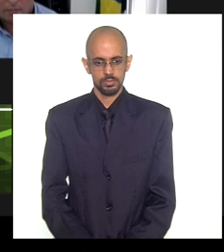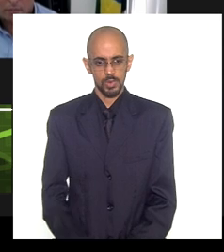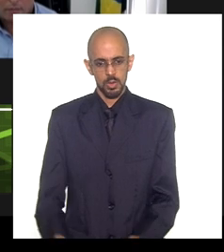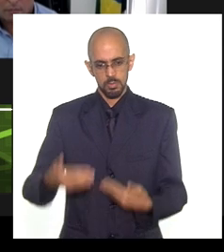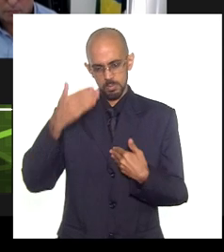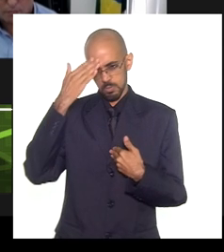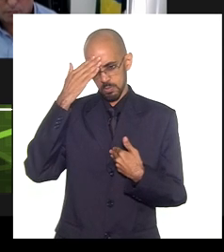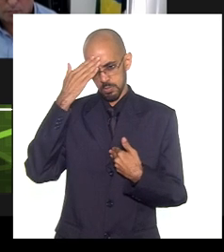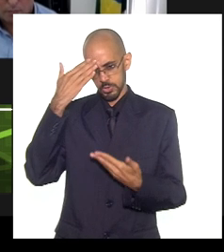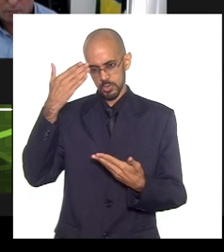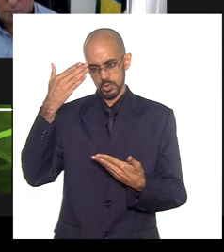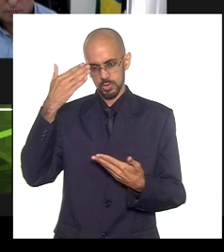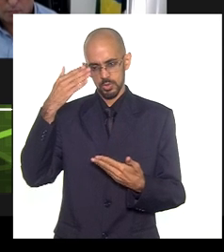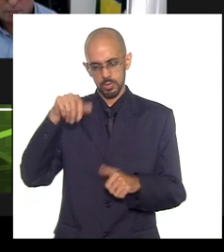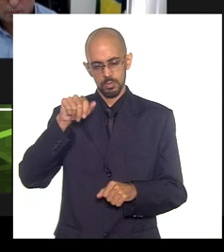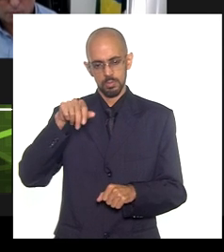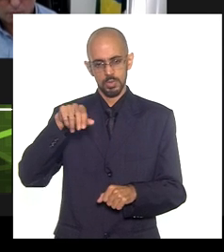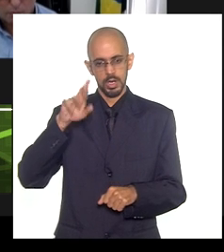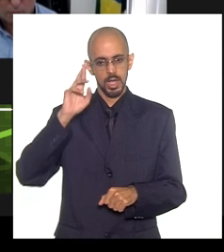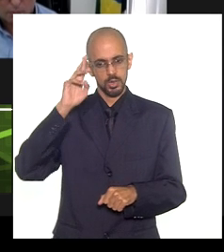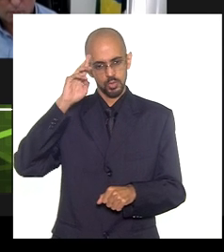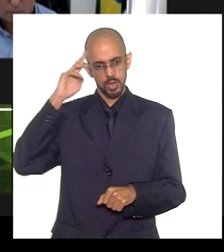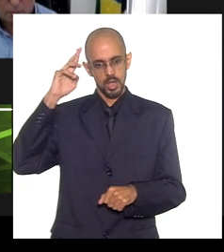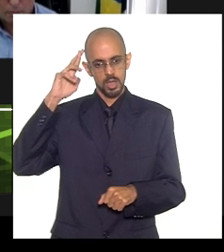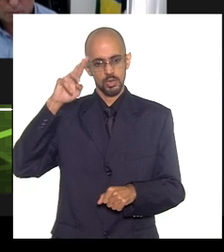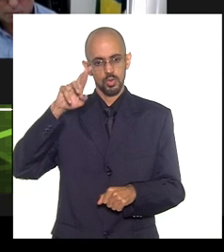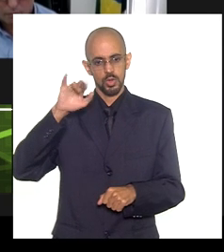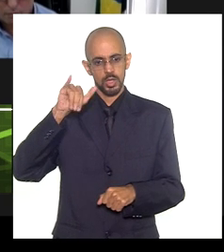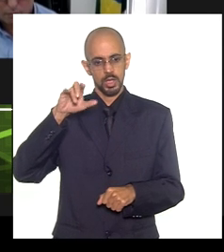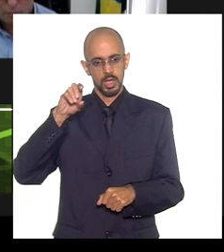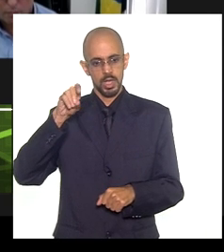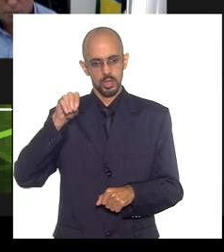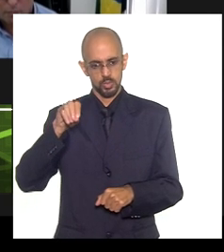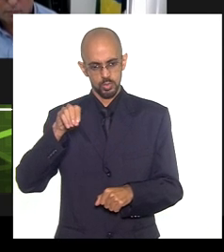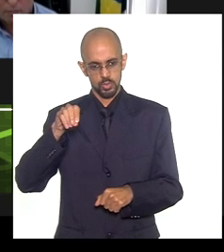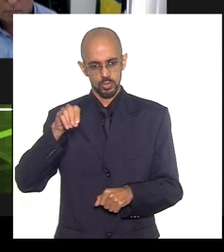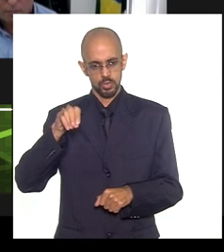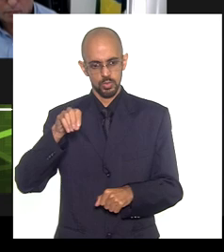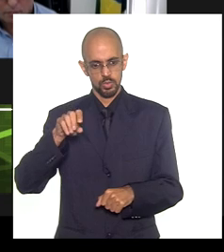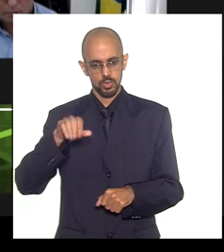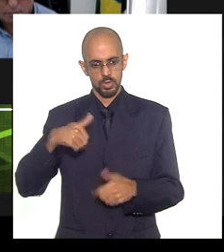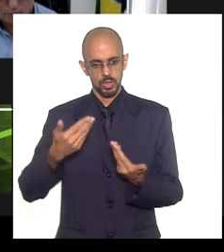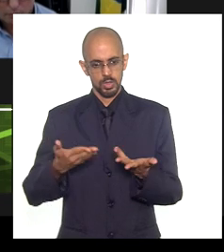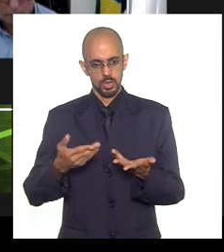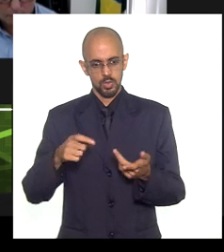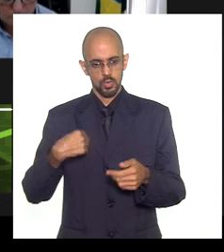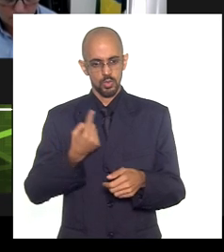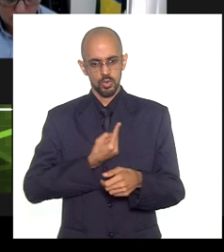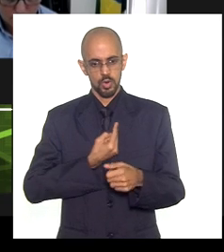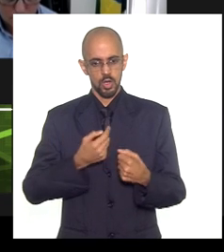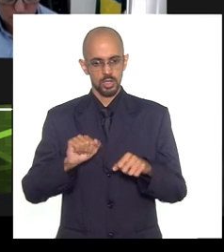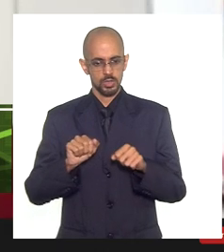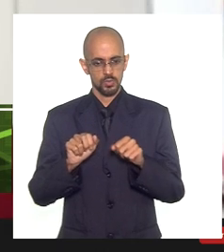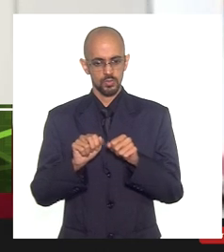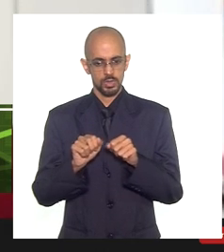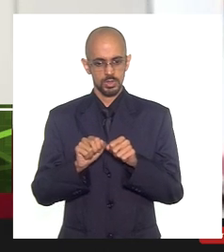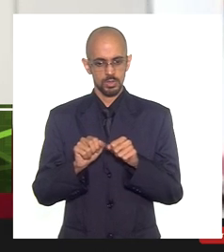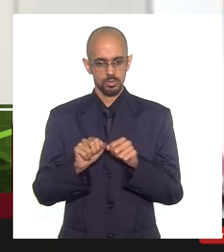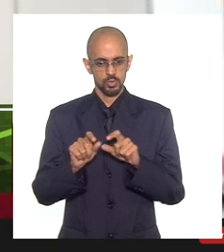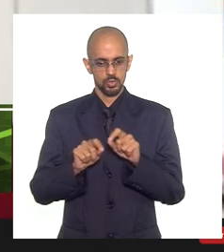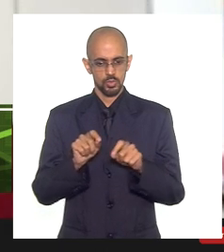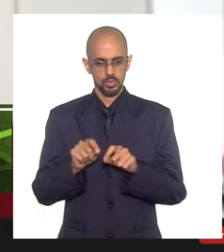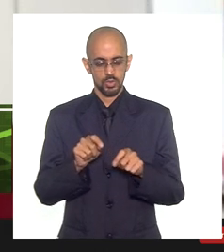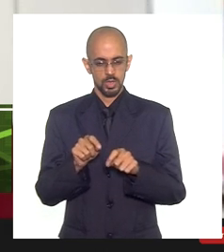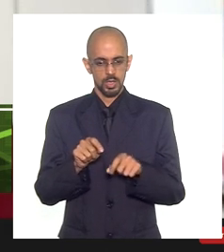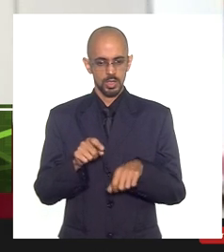Obrigado magnífico reitor Ricardo Lodi então a gente faz aqui esse conjunto